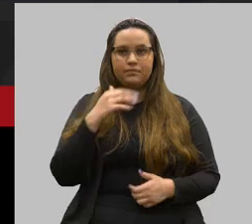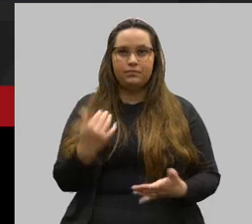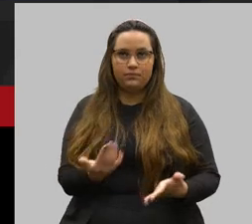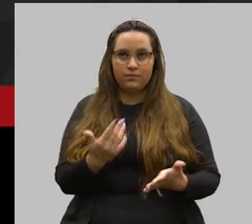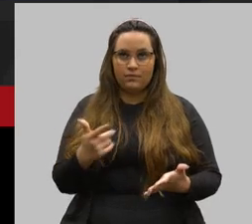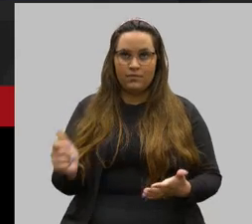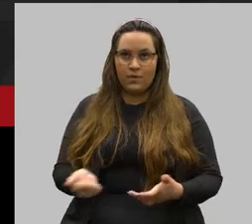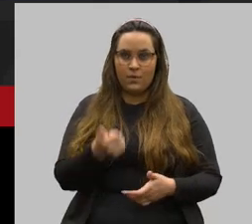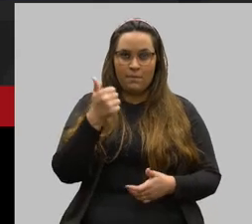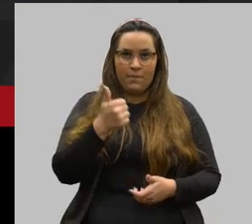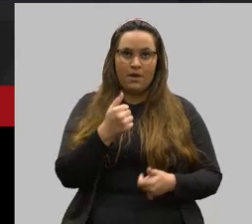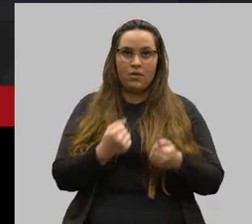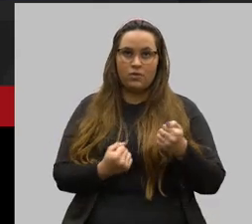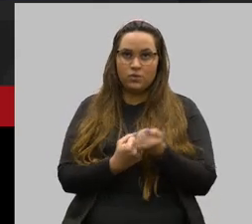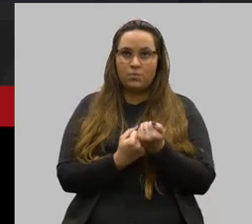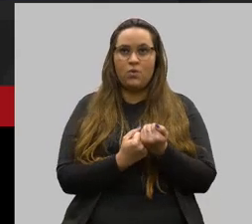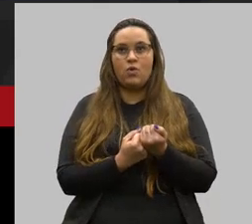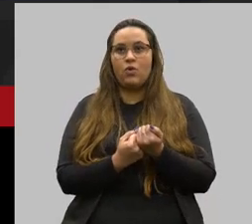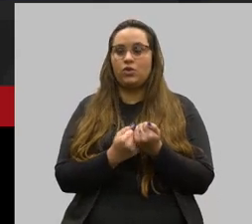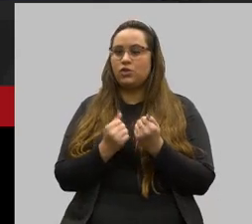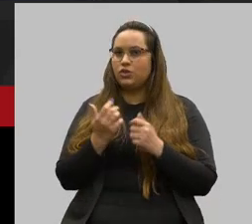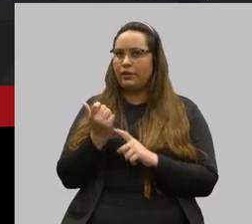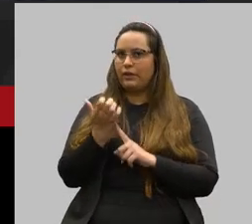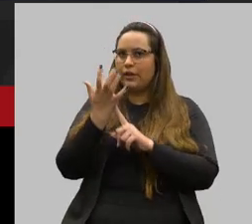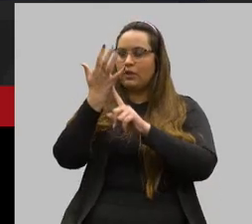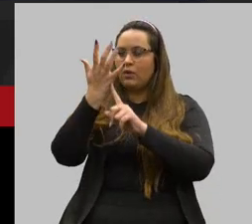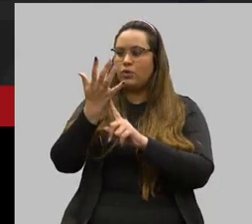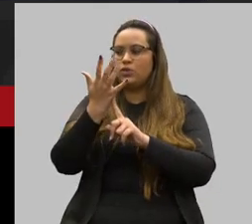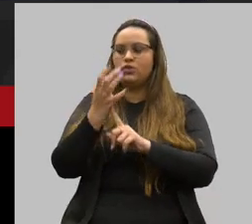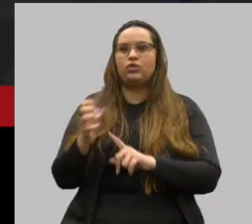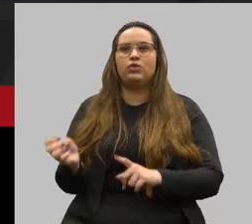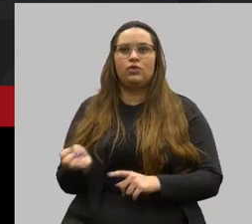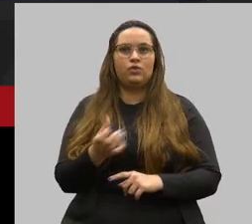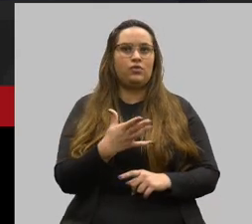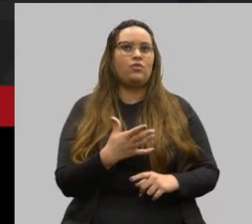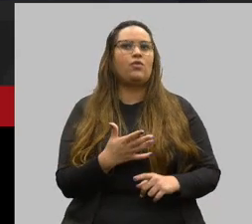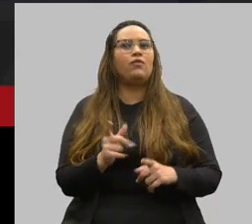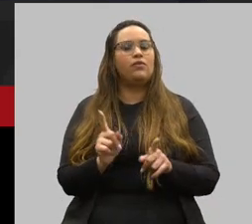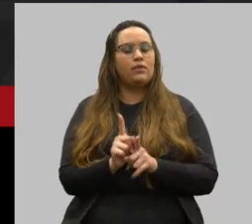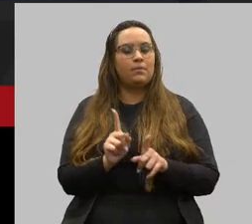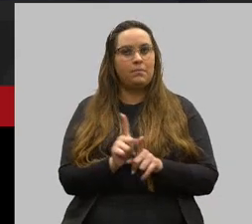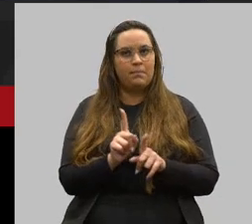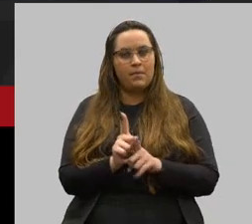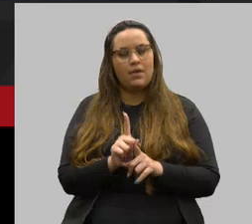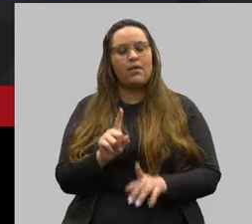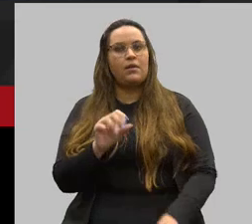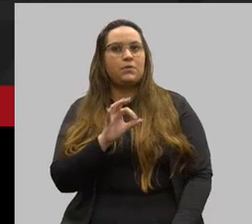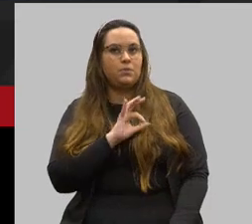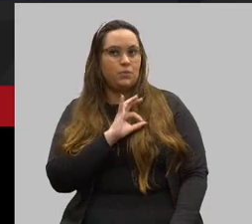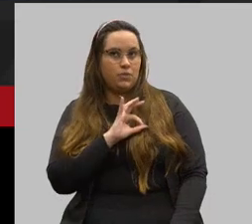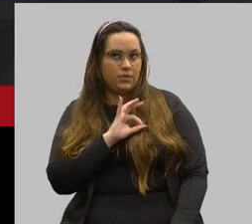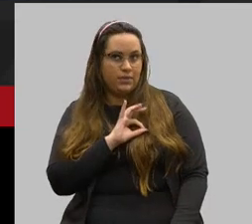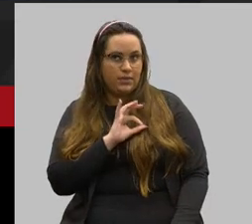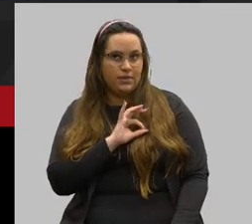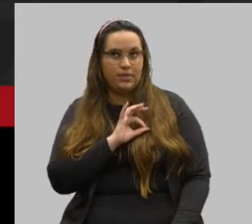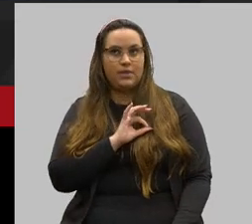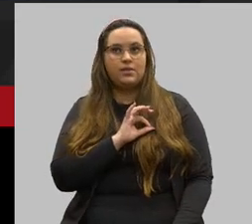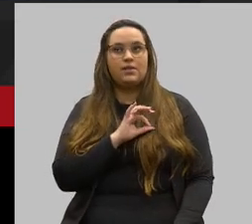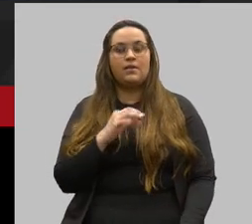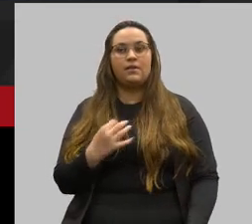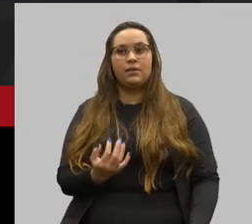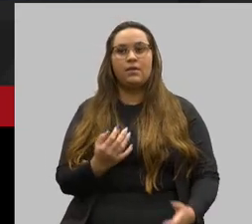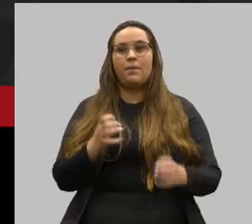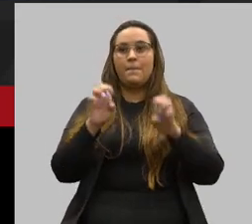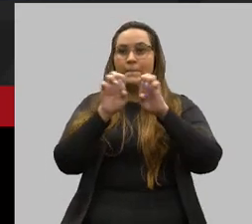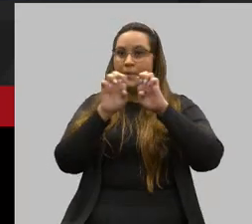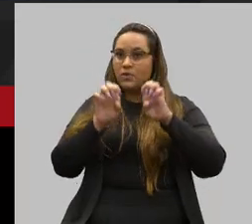suporte de tecnologia né Para o atendimento ao público para prestação do serviço policial para eh estruturação